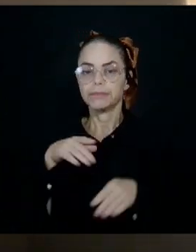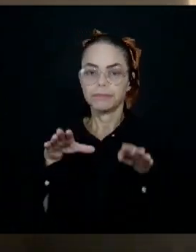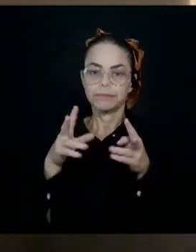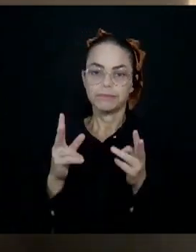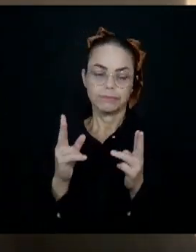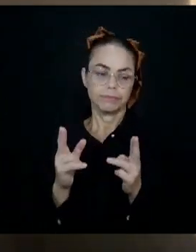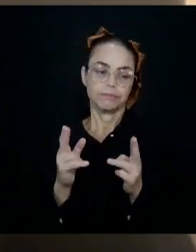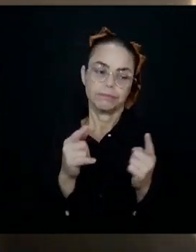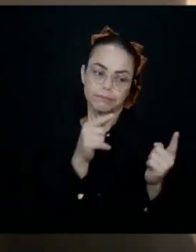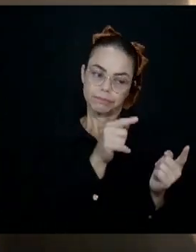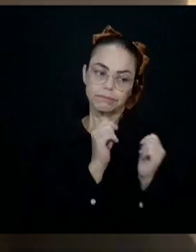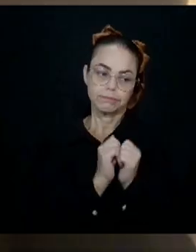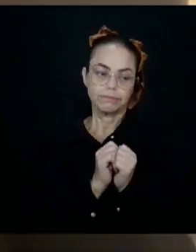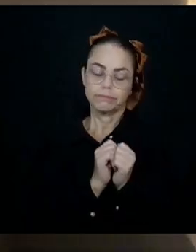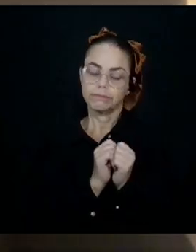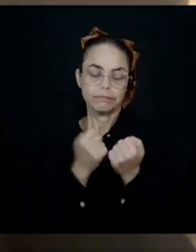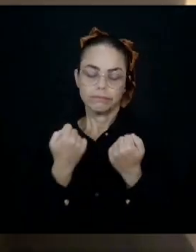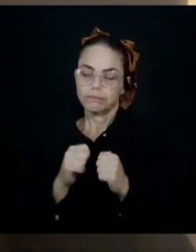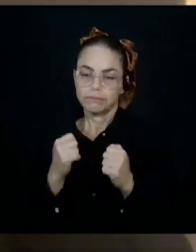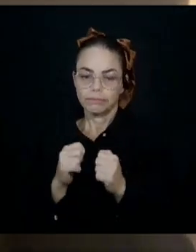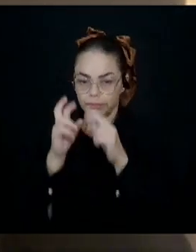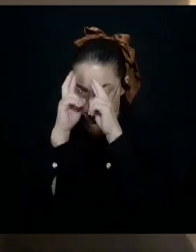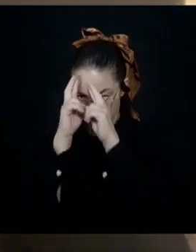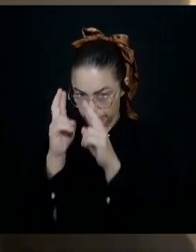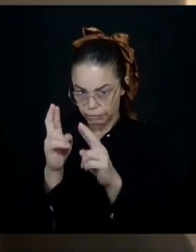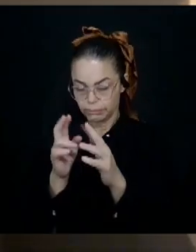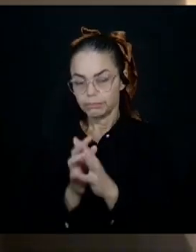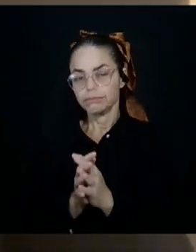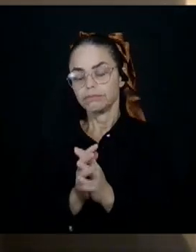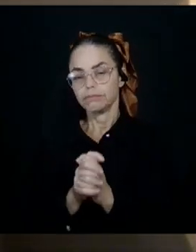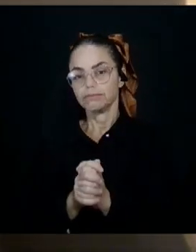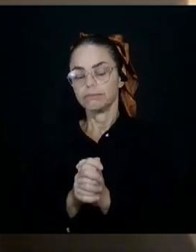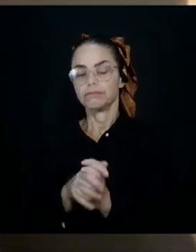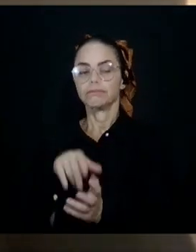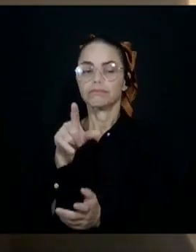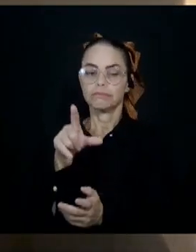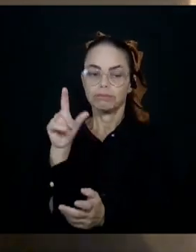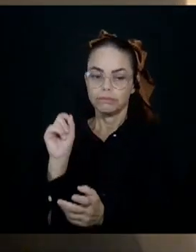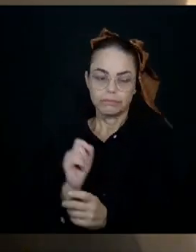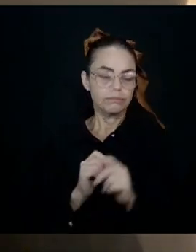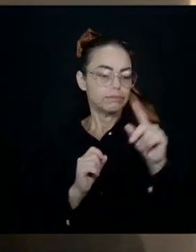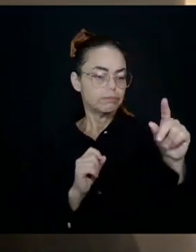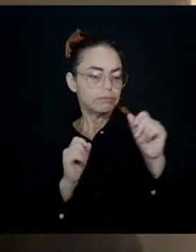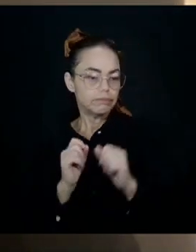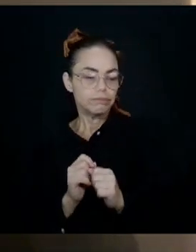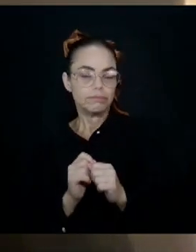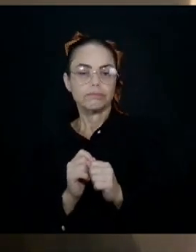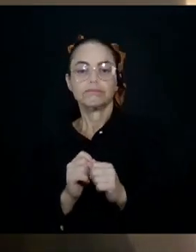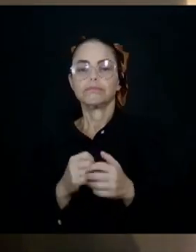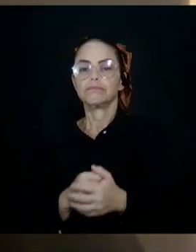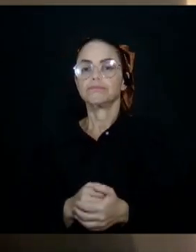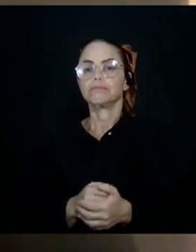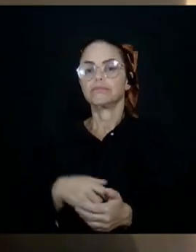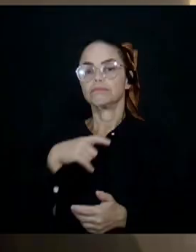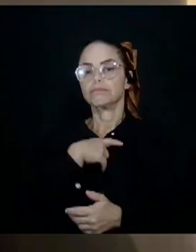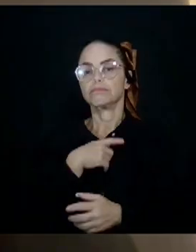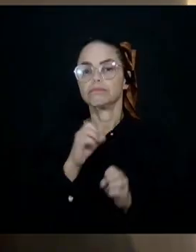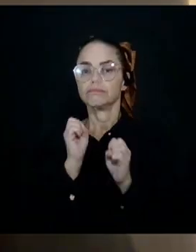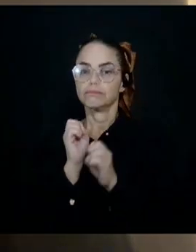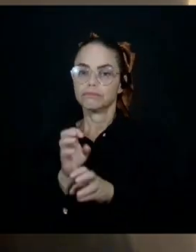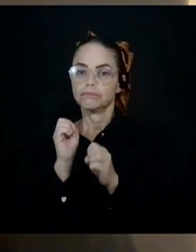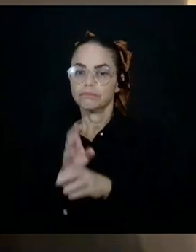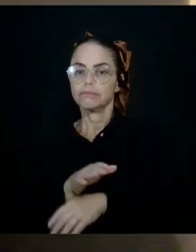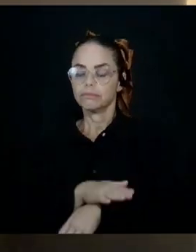Você só precisa respeitar, né, cada um a sua escolha, cada um a sua posição, né? Então, quando a gente ensina isso quando as